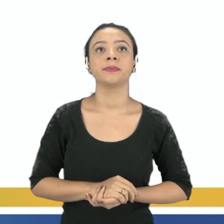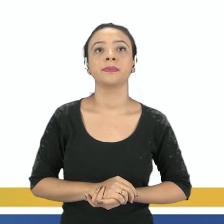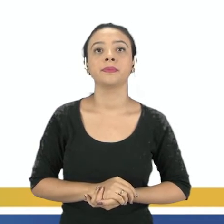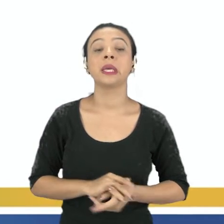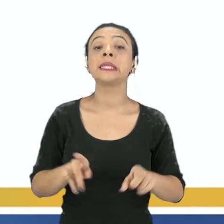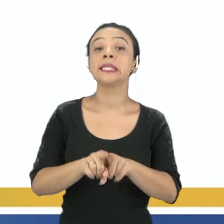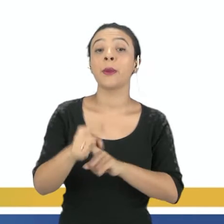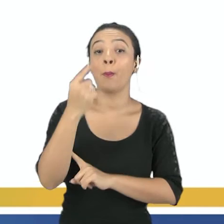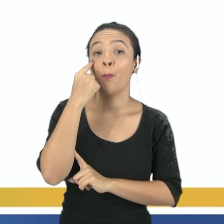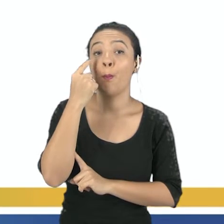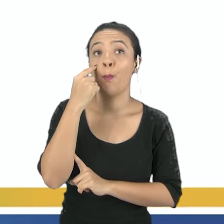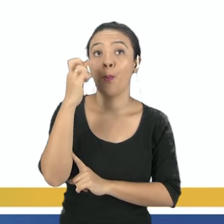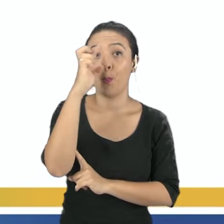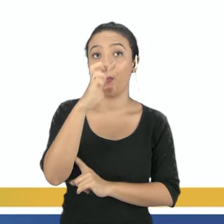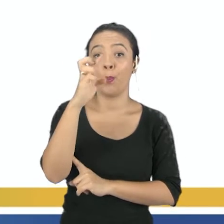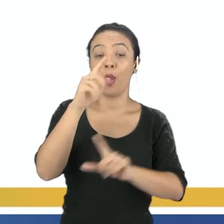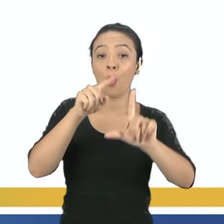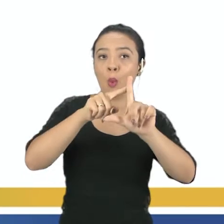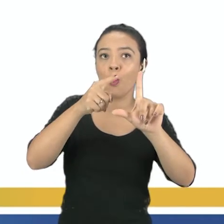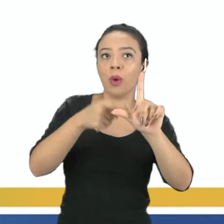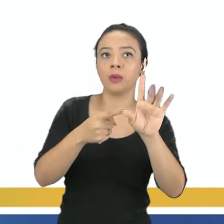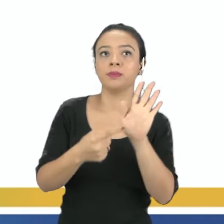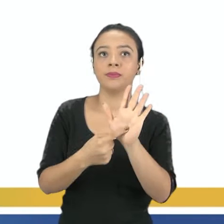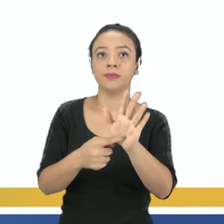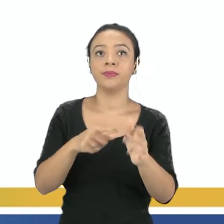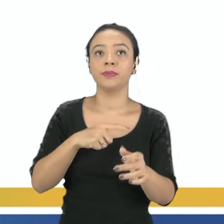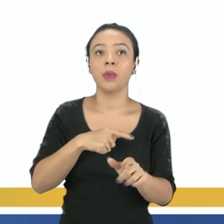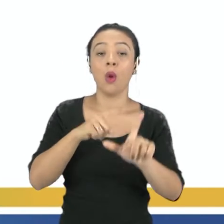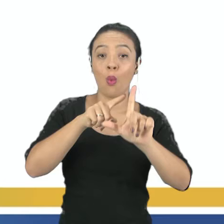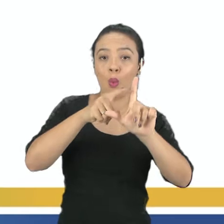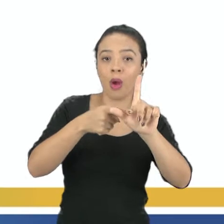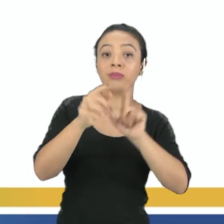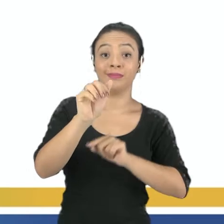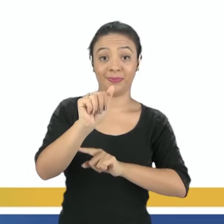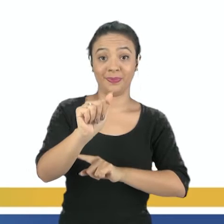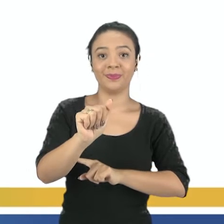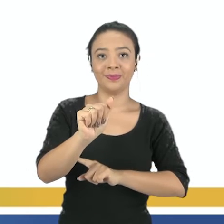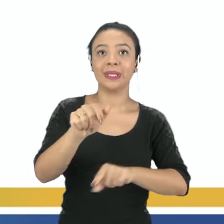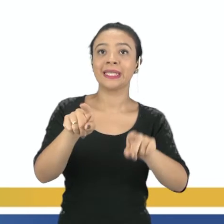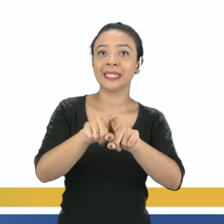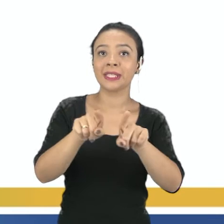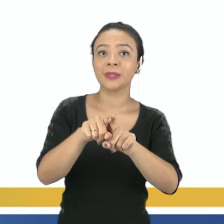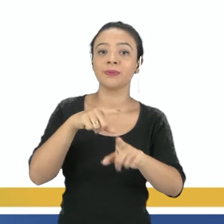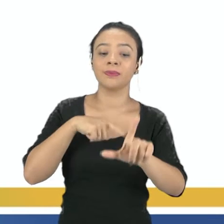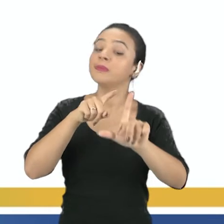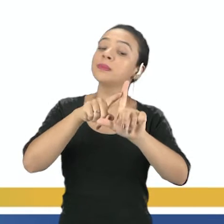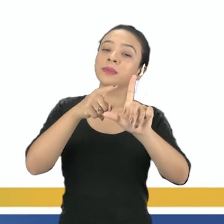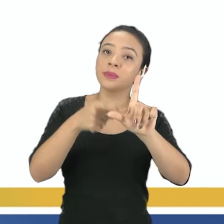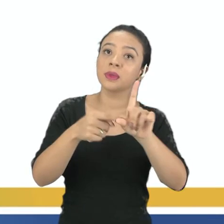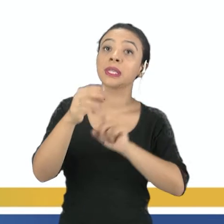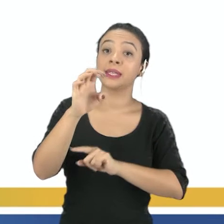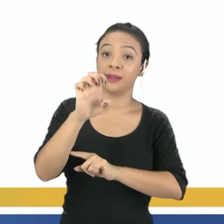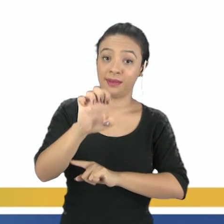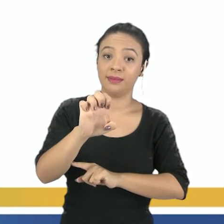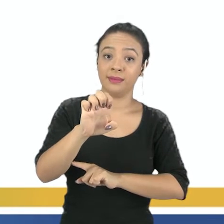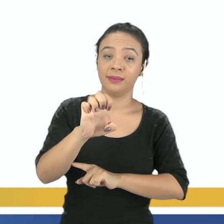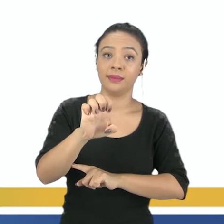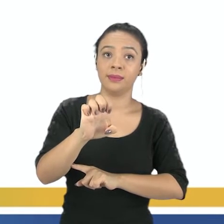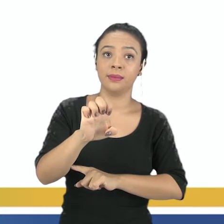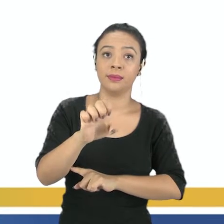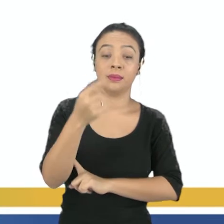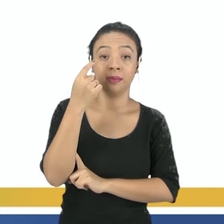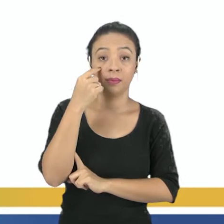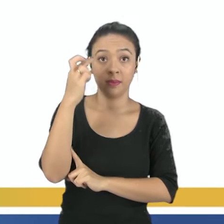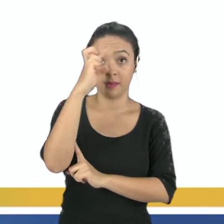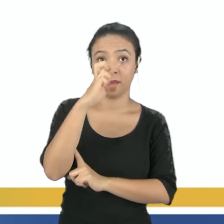Então observa aí os ângulos a seguir é nós temos o ângulo a e e nós temos o ângulo e